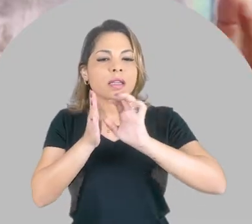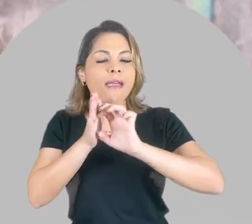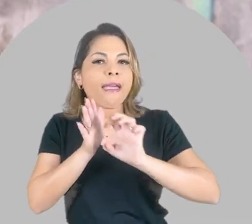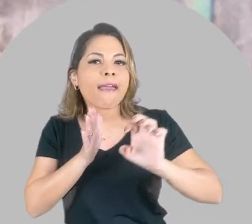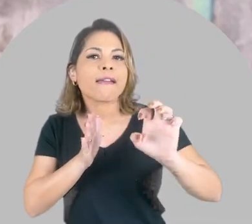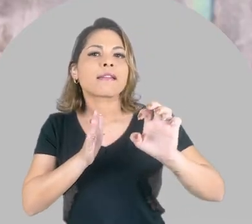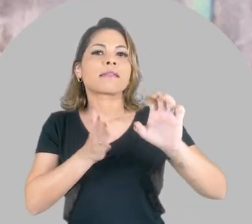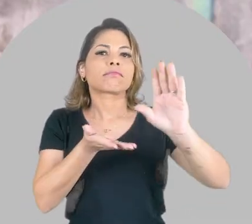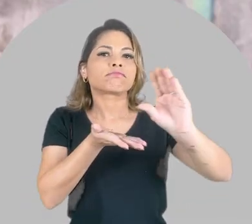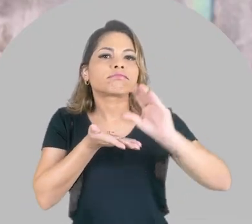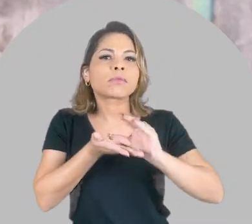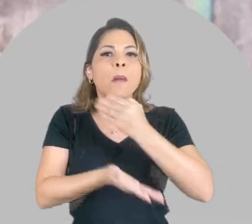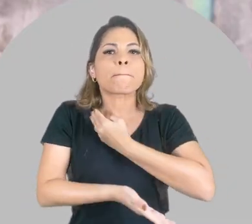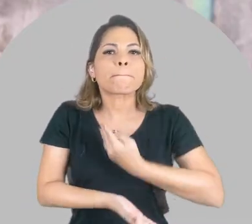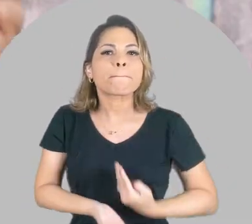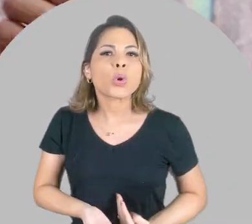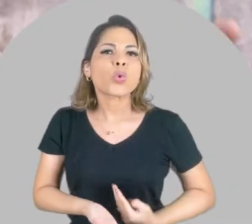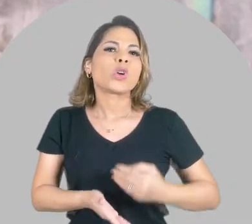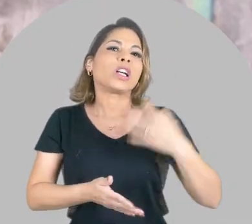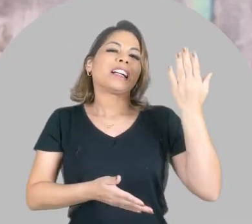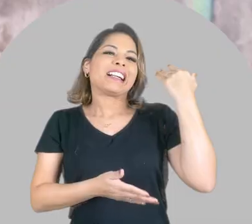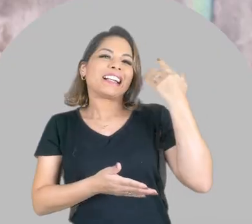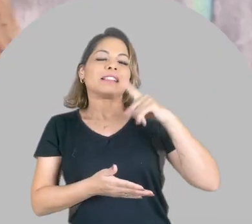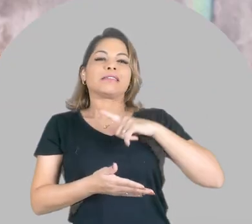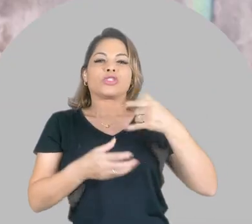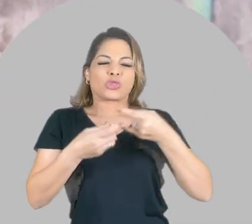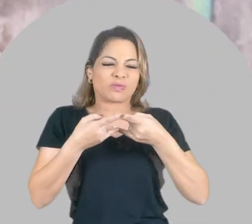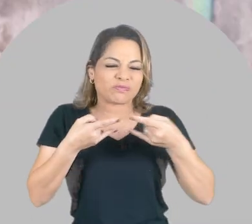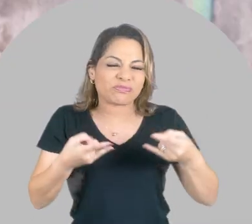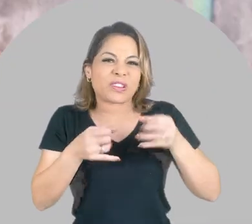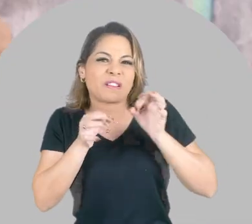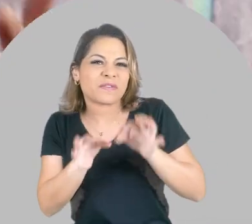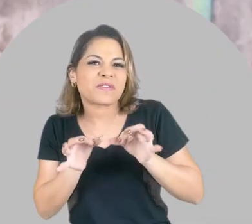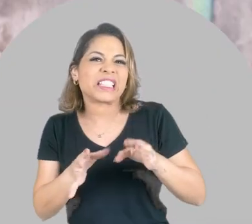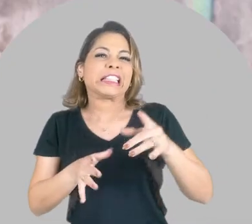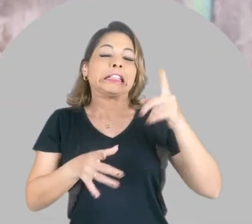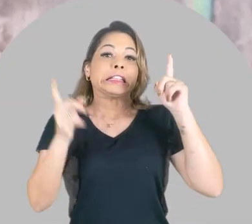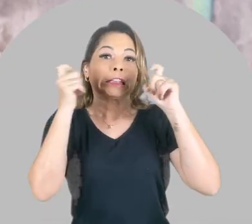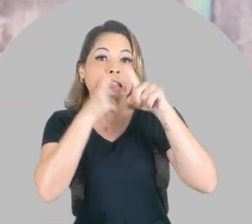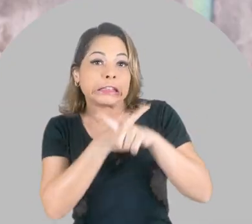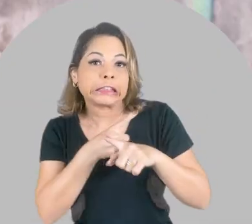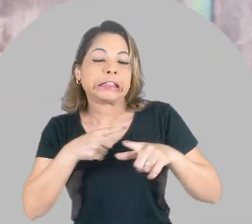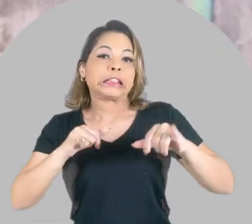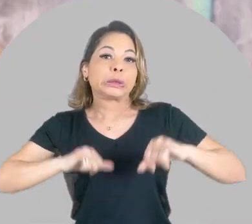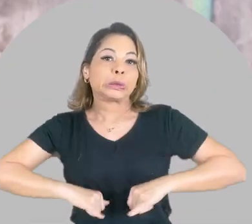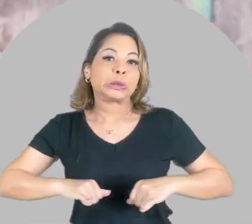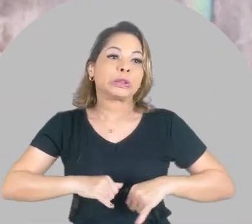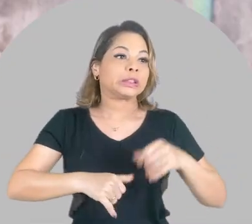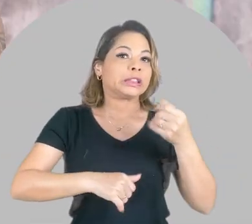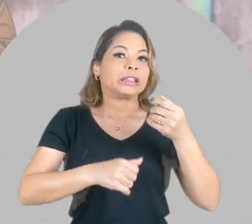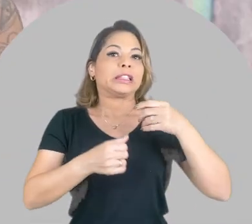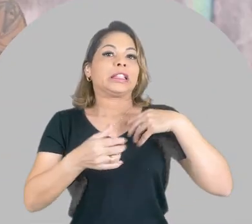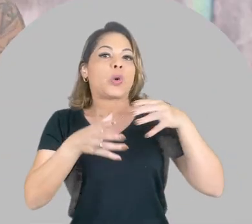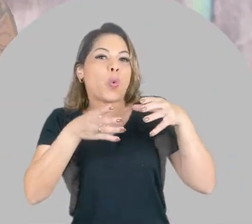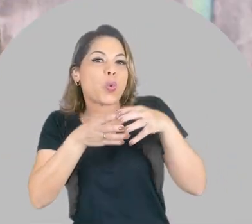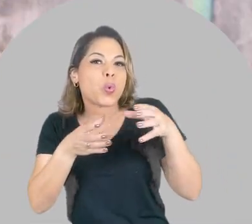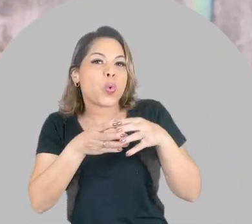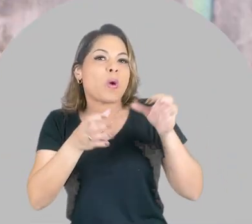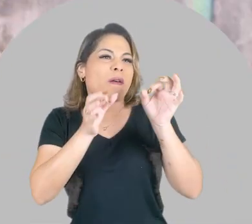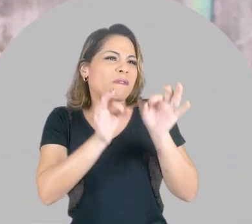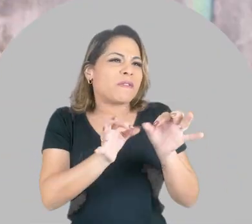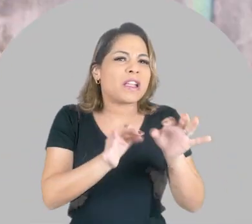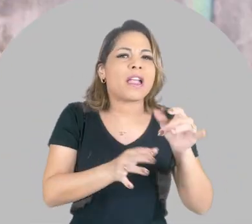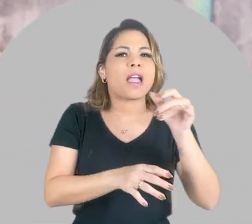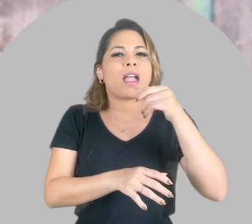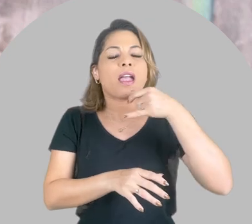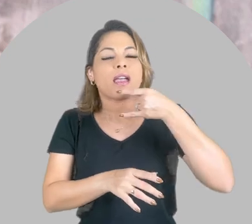editais e tal, a verba pública, era tudo na tora, era rifa, era contribuição, era negociando com as bandas, era vendendo